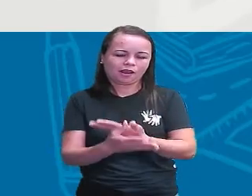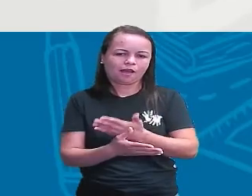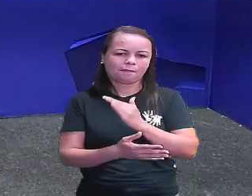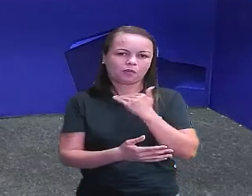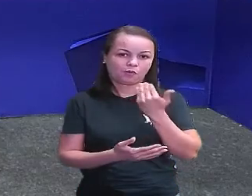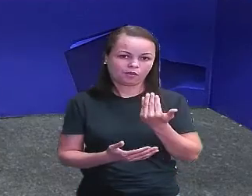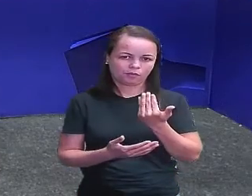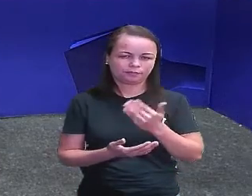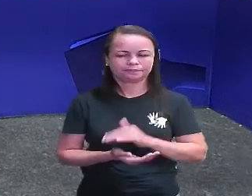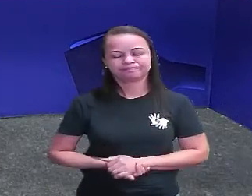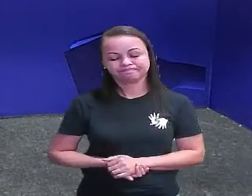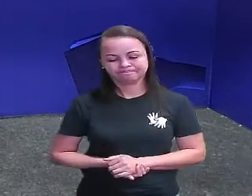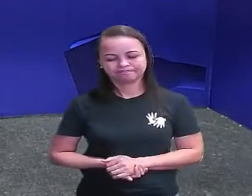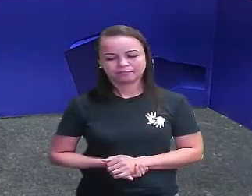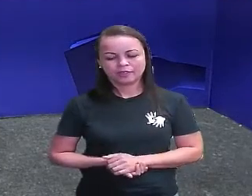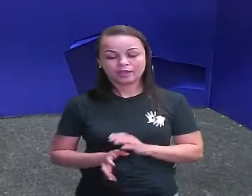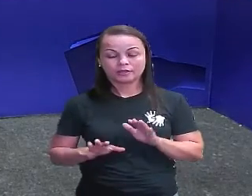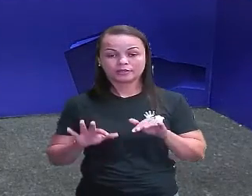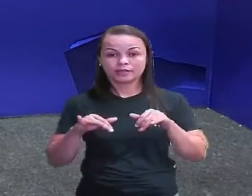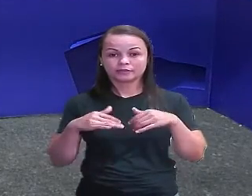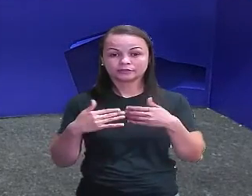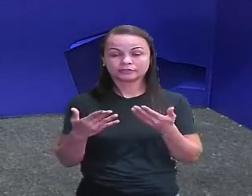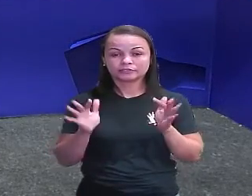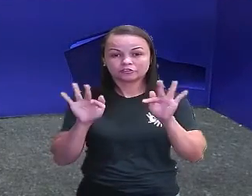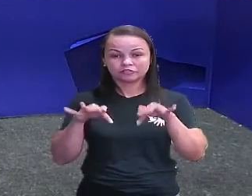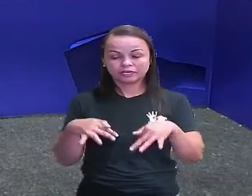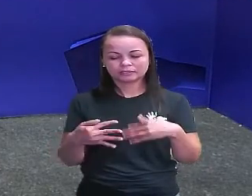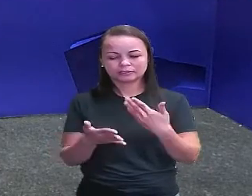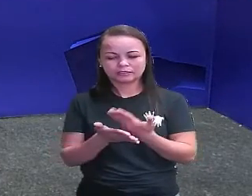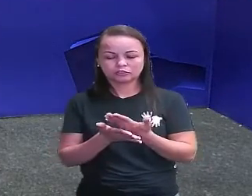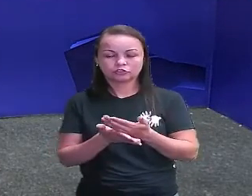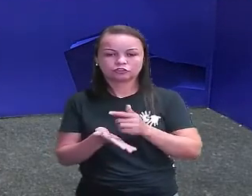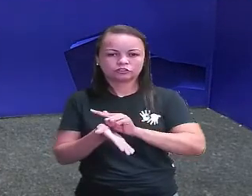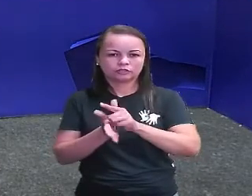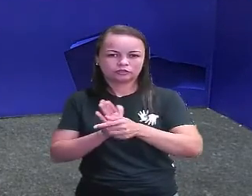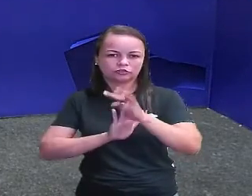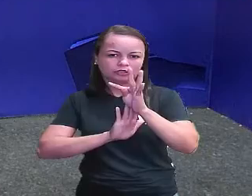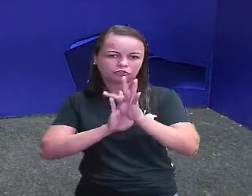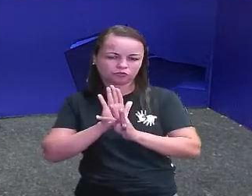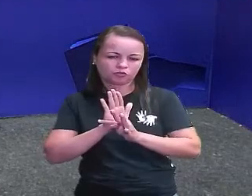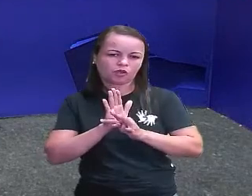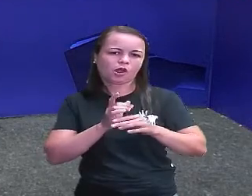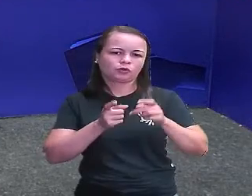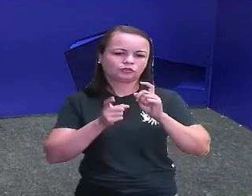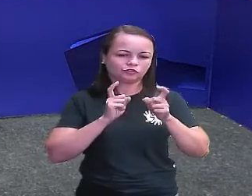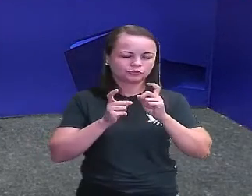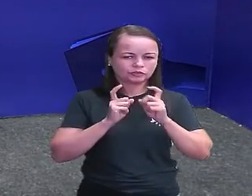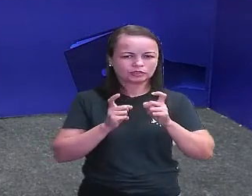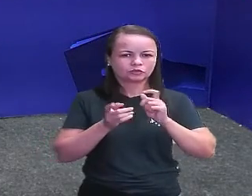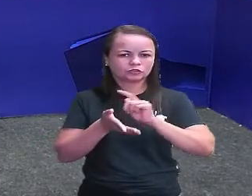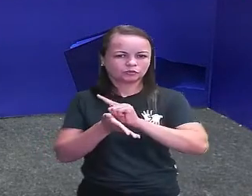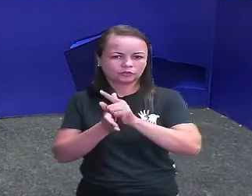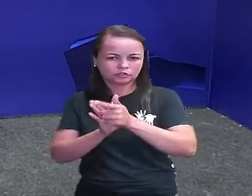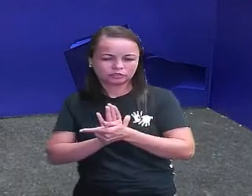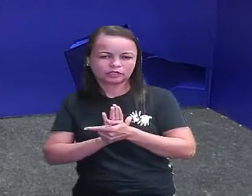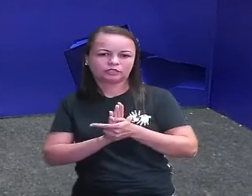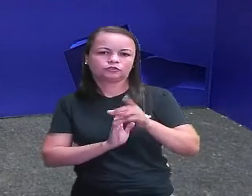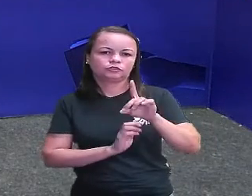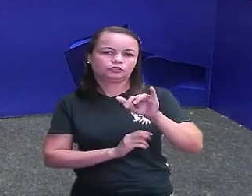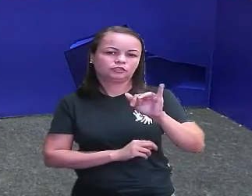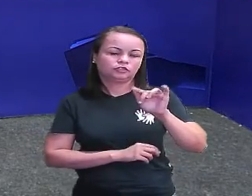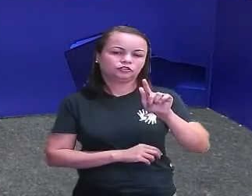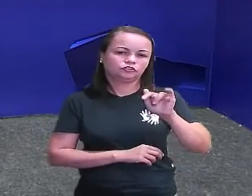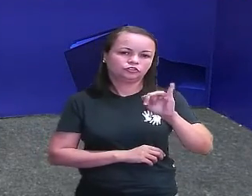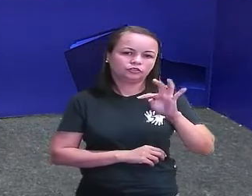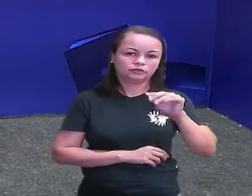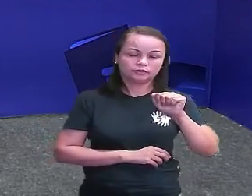E assim finalizamos a nossa revisão sobre os gêneros textuais, um pouco também de discussão sobre os gêneros digitais. Espero que